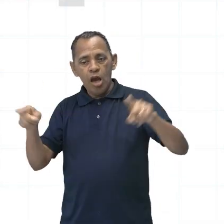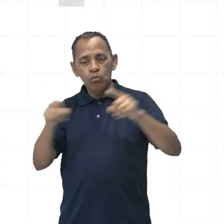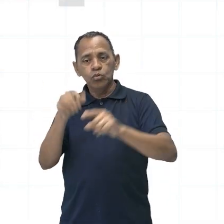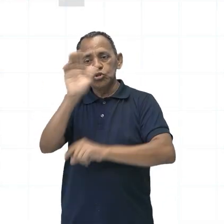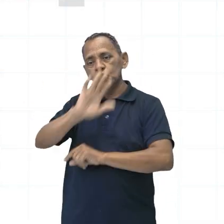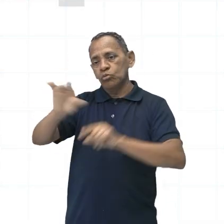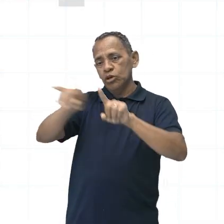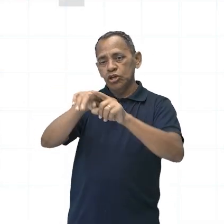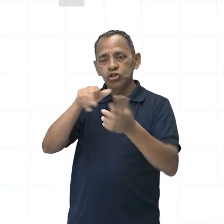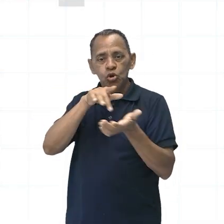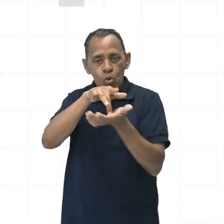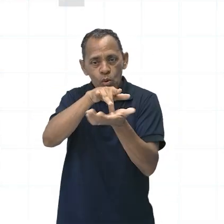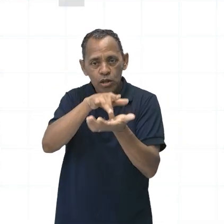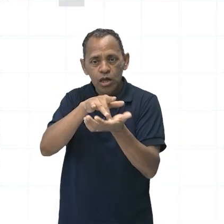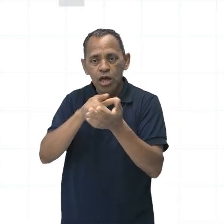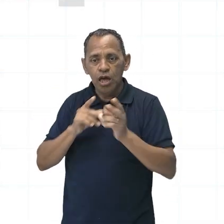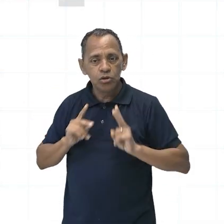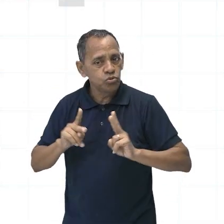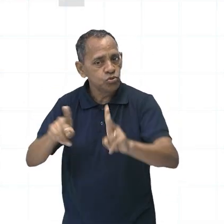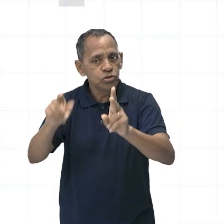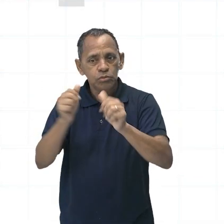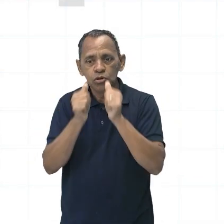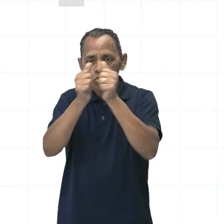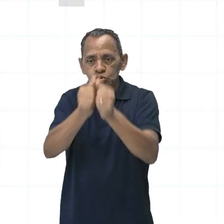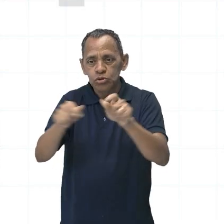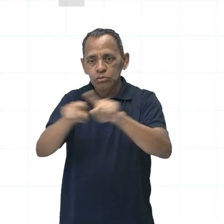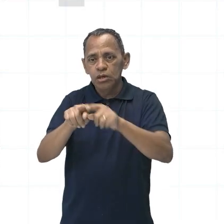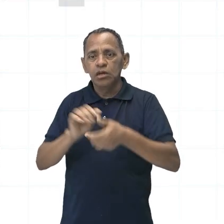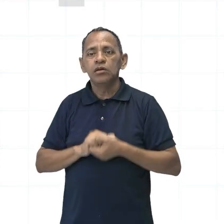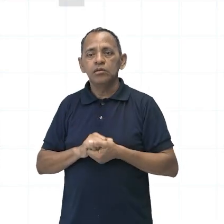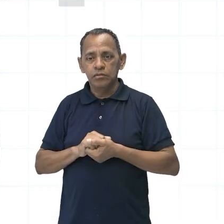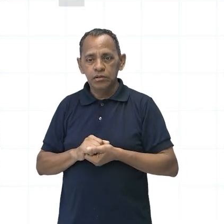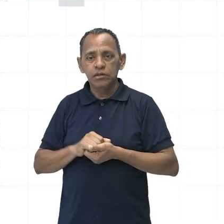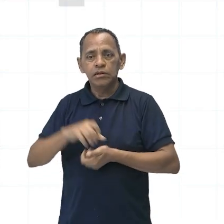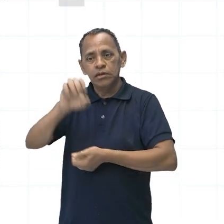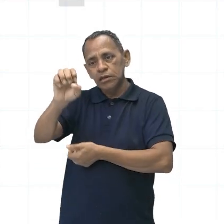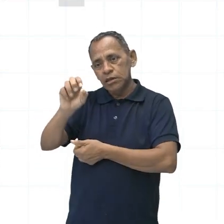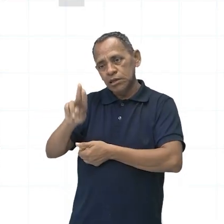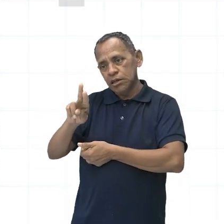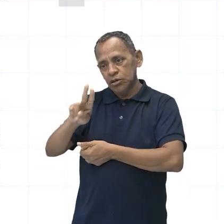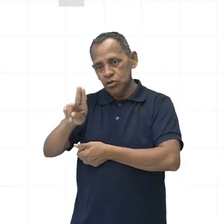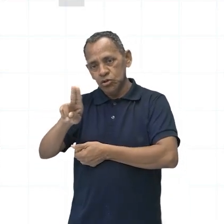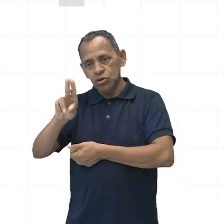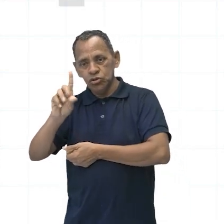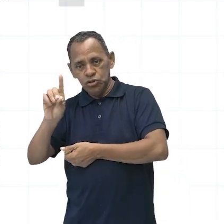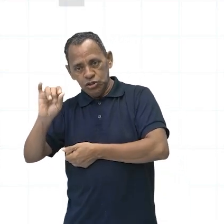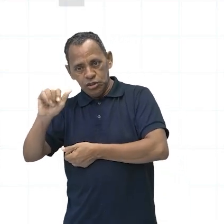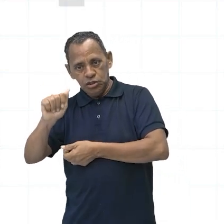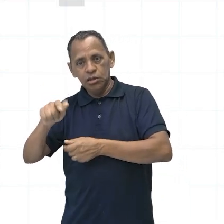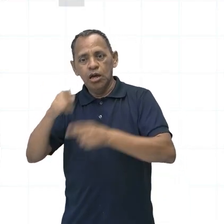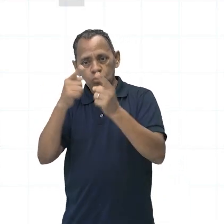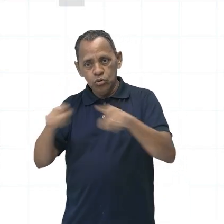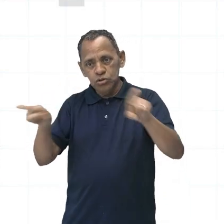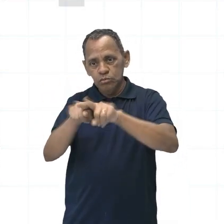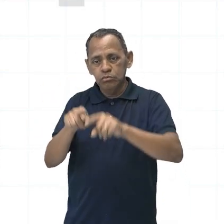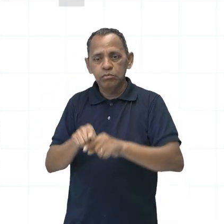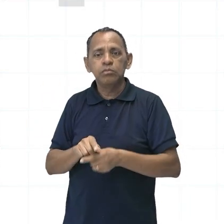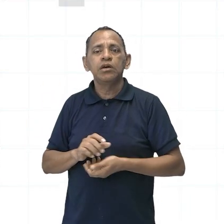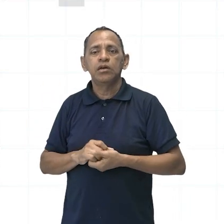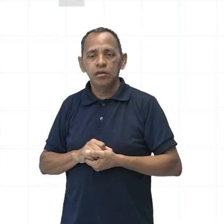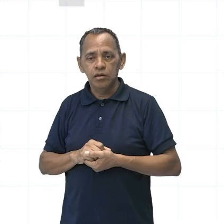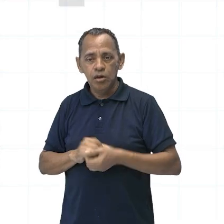balé clássico é acompanhado por música erudita, muitas vezes composta especificamente para